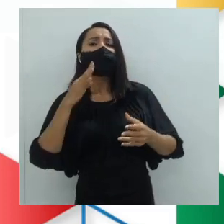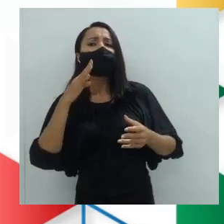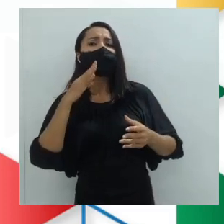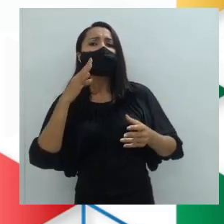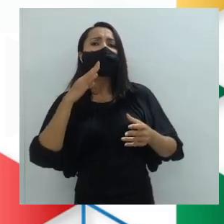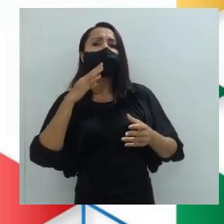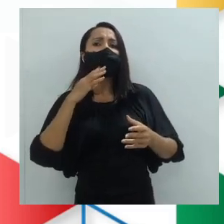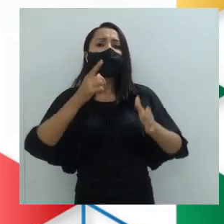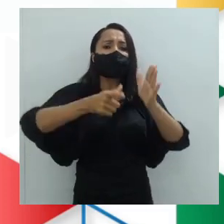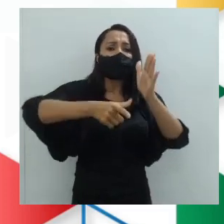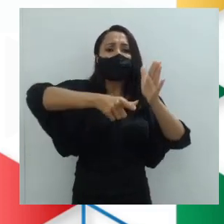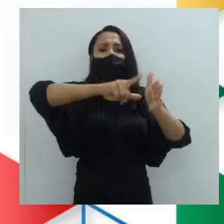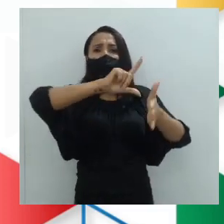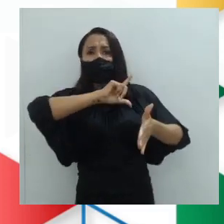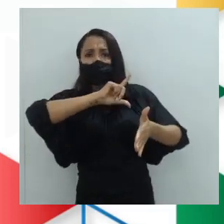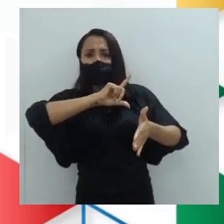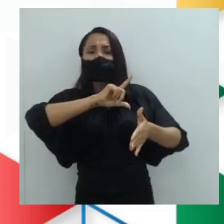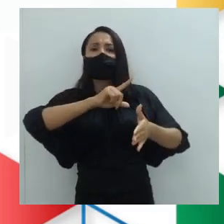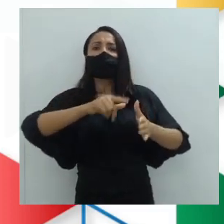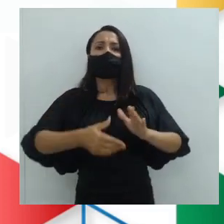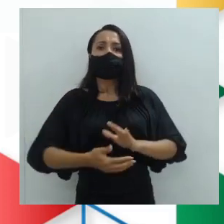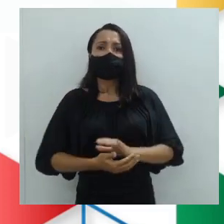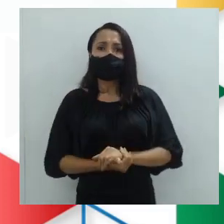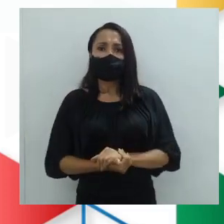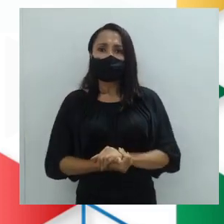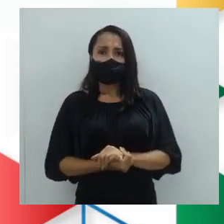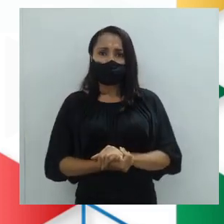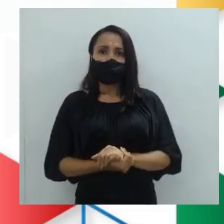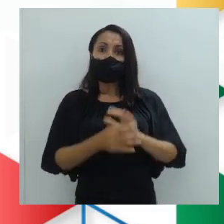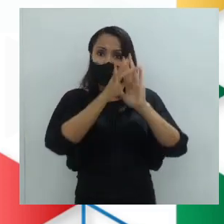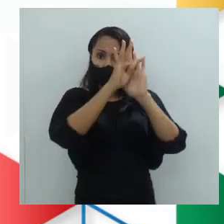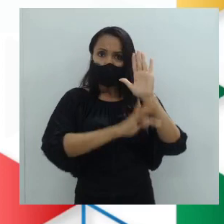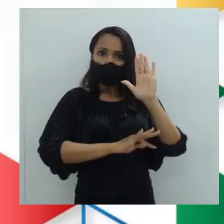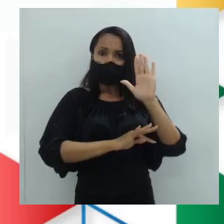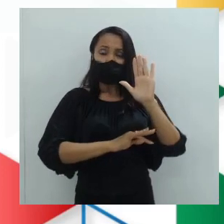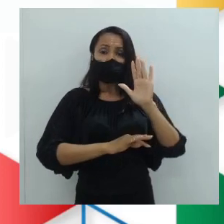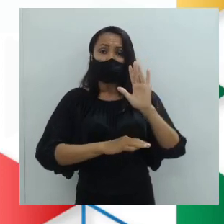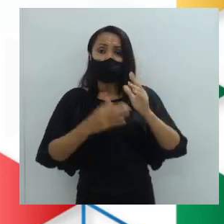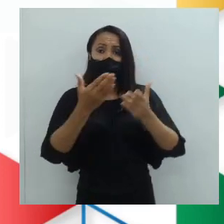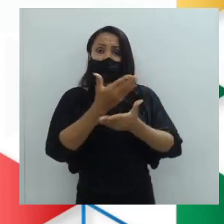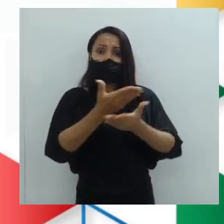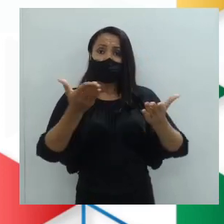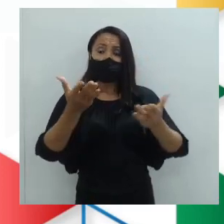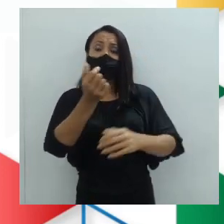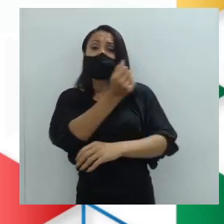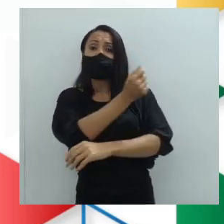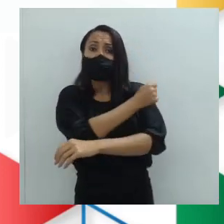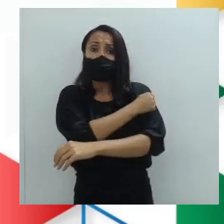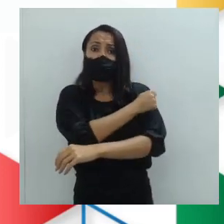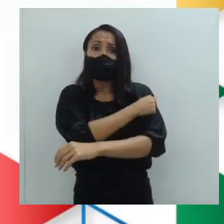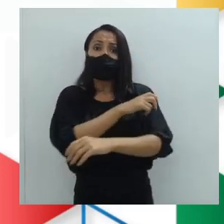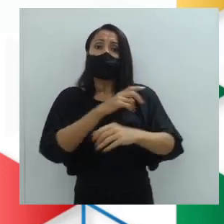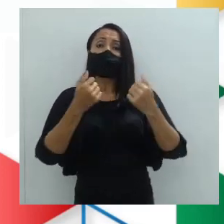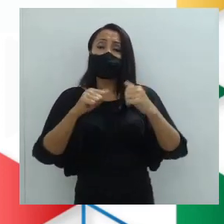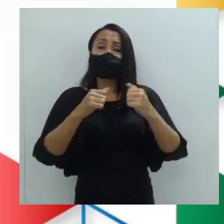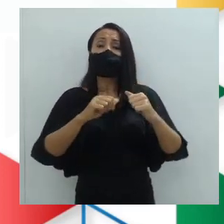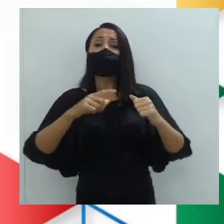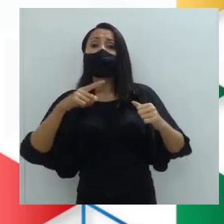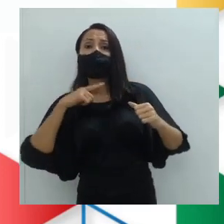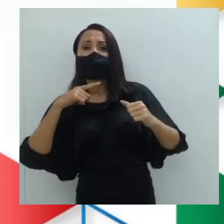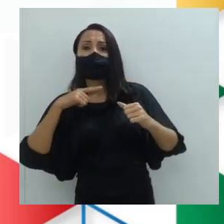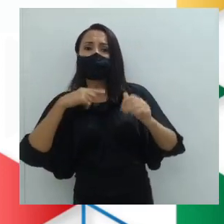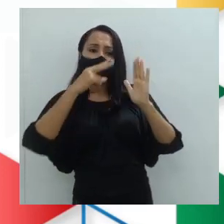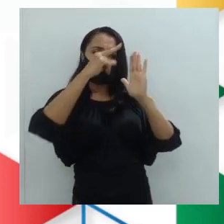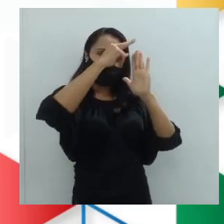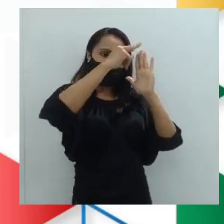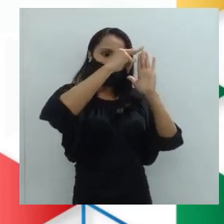prévios? Aqueles que nós conhecemos antes do texto, que vocês, alunos, precisam ter para ler